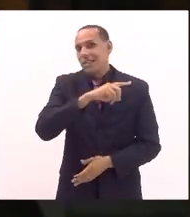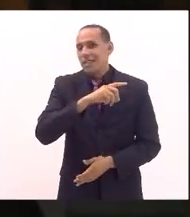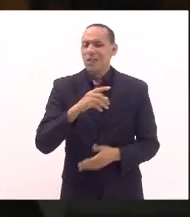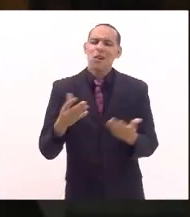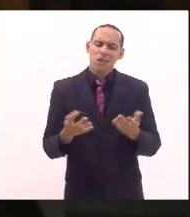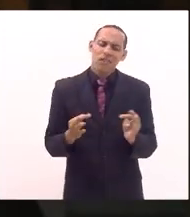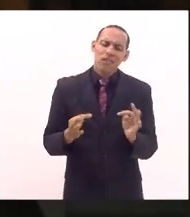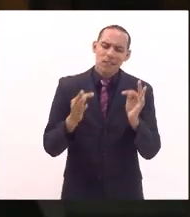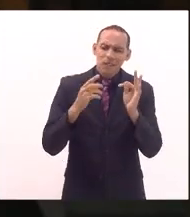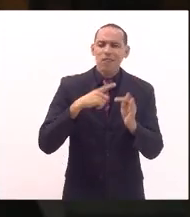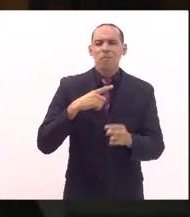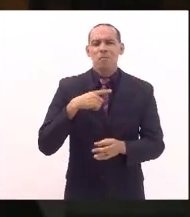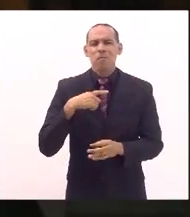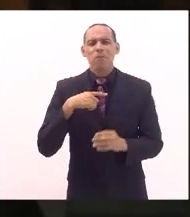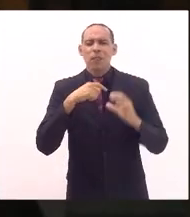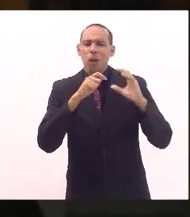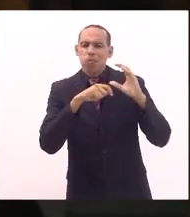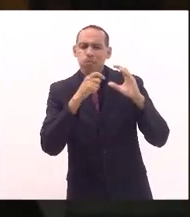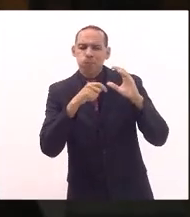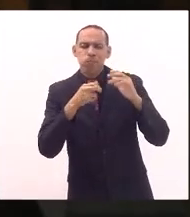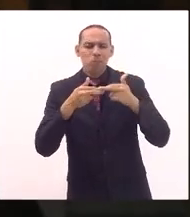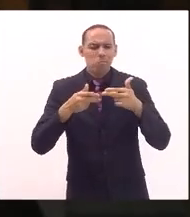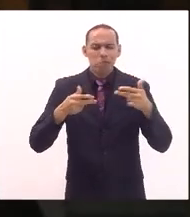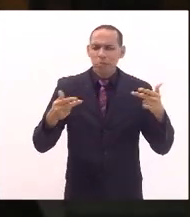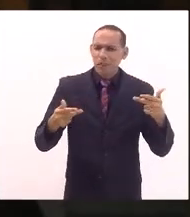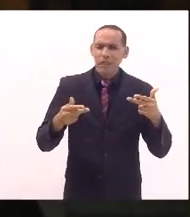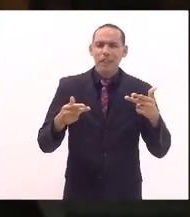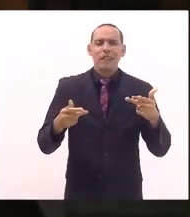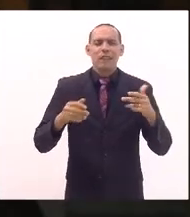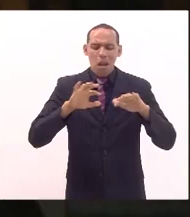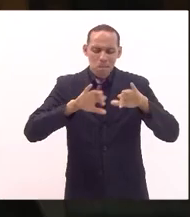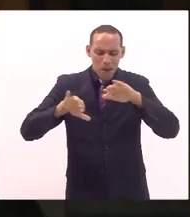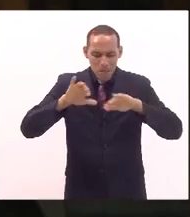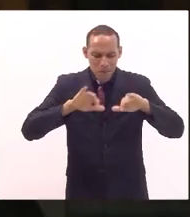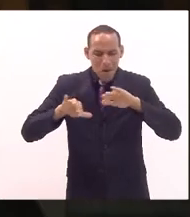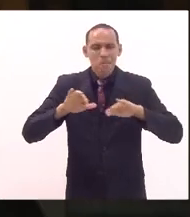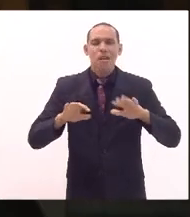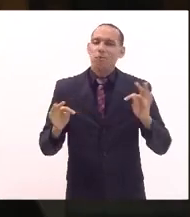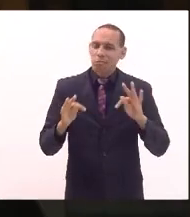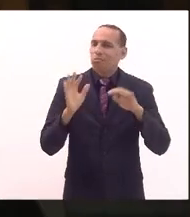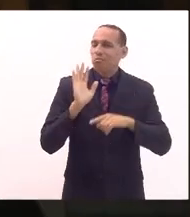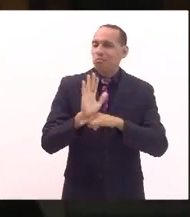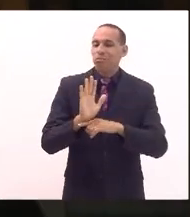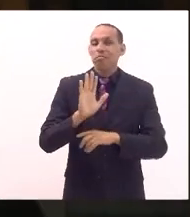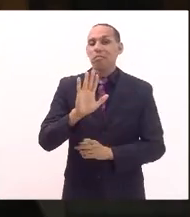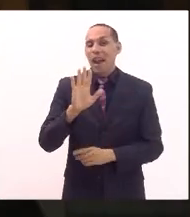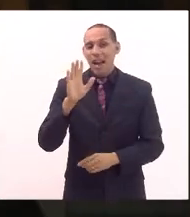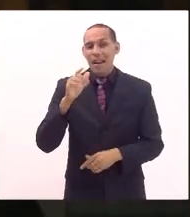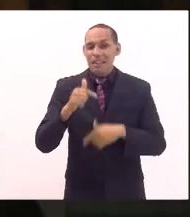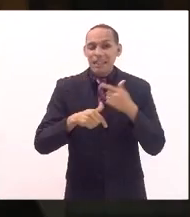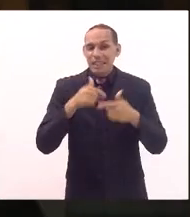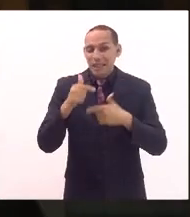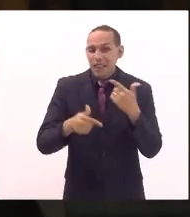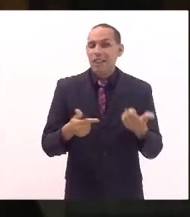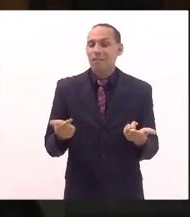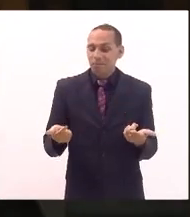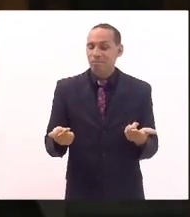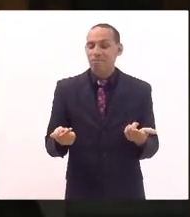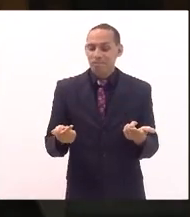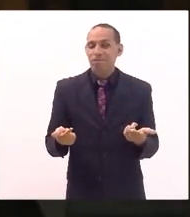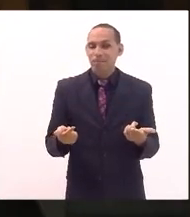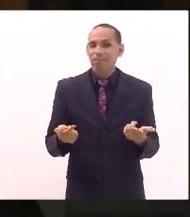existe tecnologia gravadores e fiz decodificadores e etc mas é um trabalho também